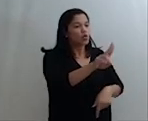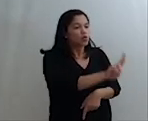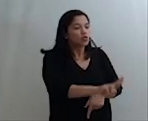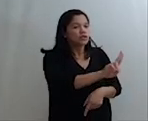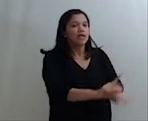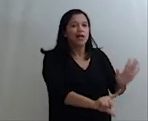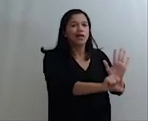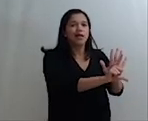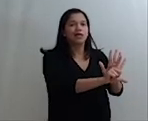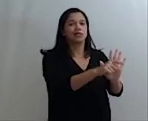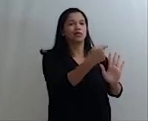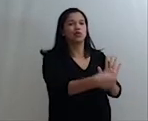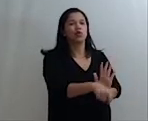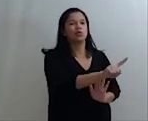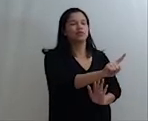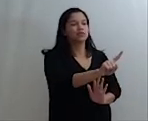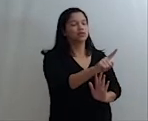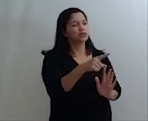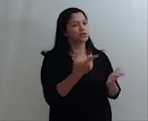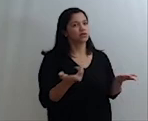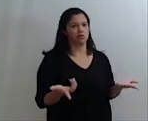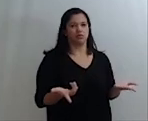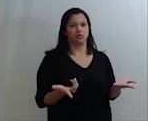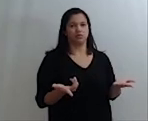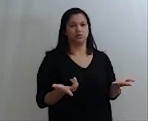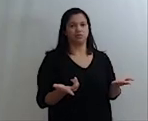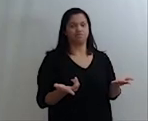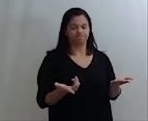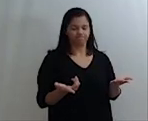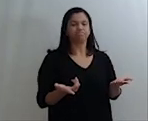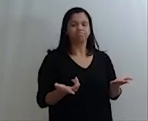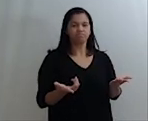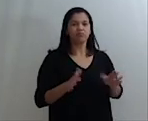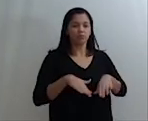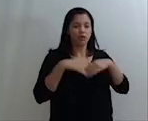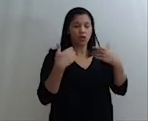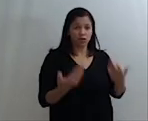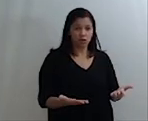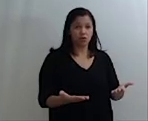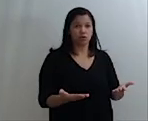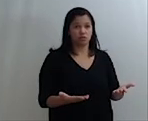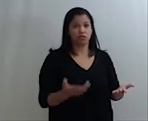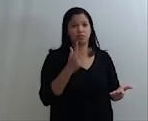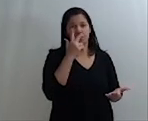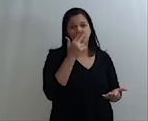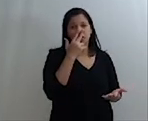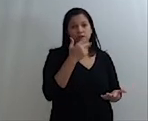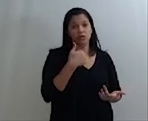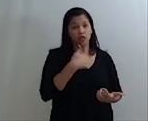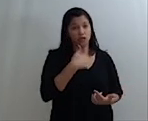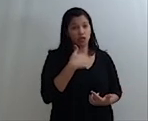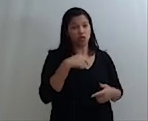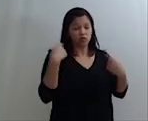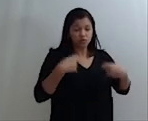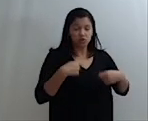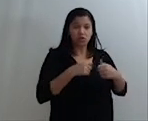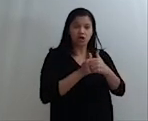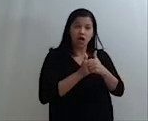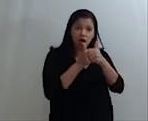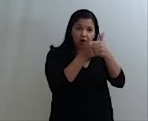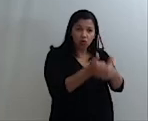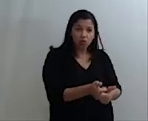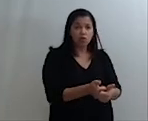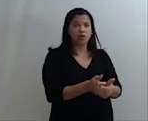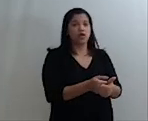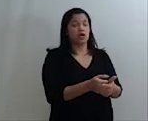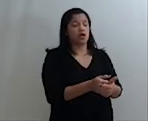criada Como ela foi pensada pelo nosso legislador então ou seja só me resta aqui a a acompanhar na íntegra o voto